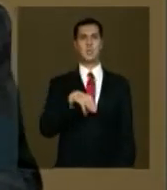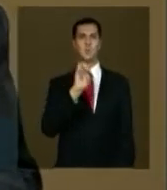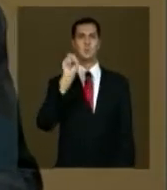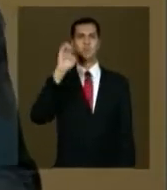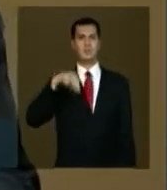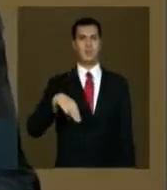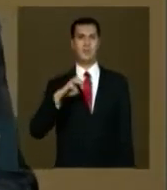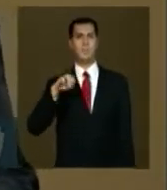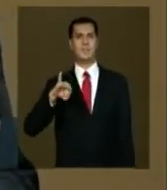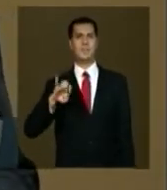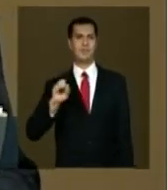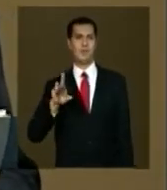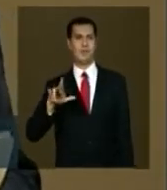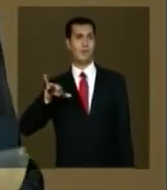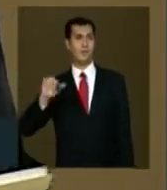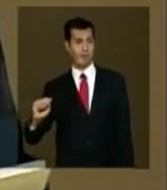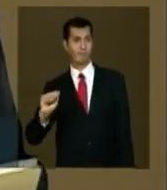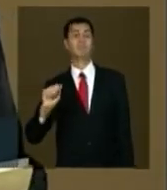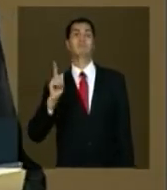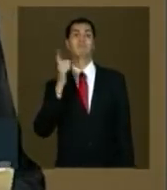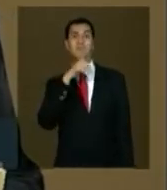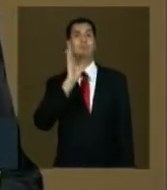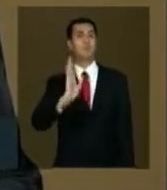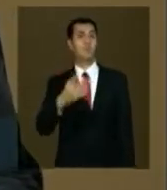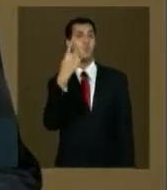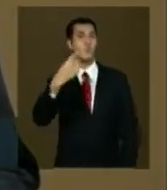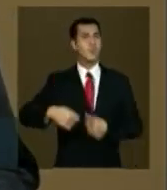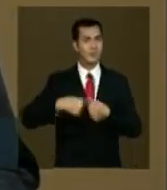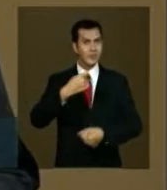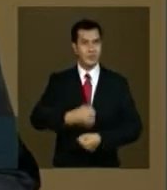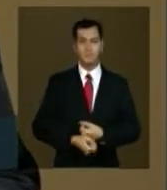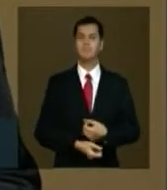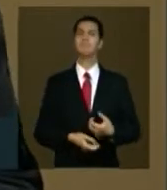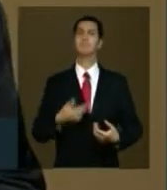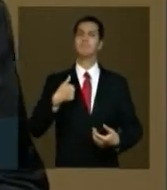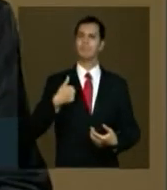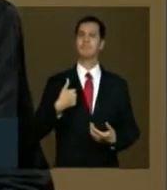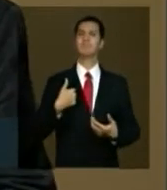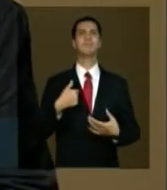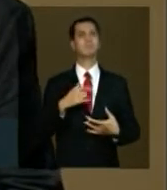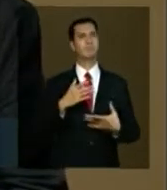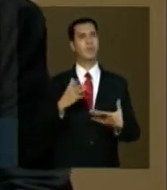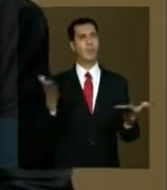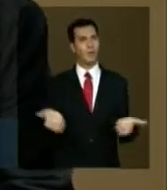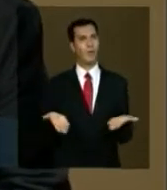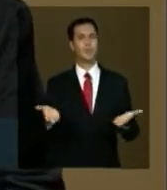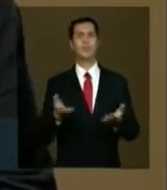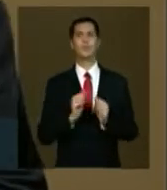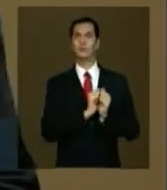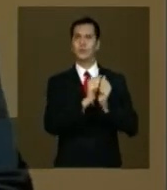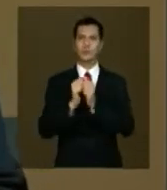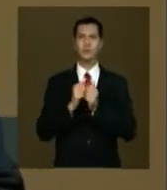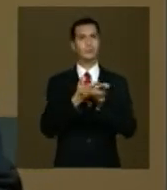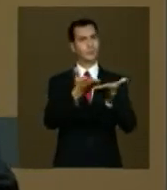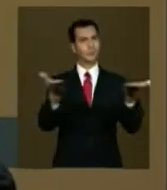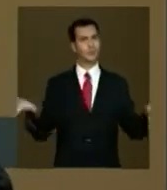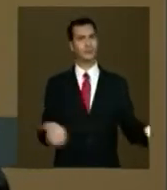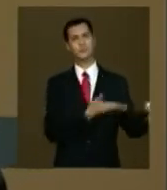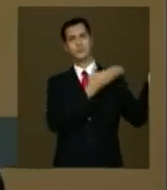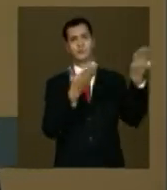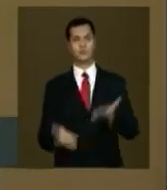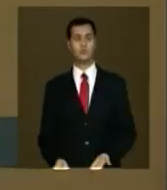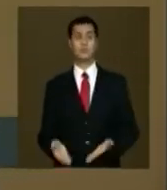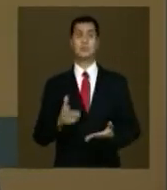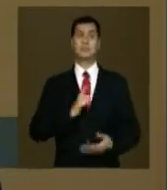miséria e partilhar esse momento com os senhores sinto-me muito honrada em receber os representantes de